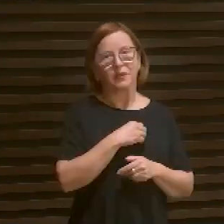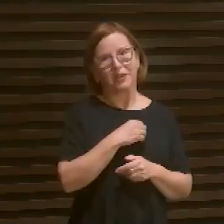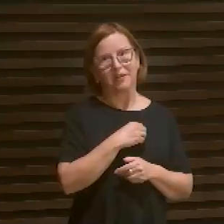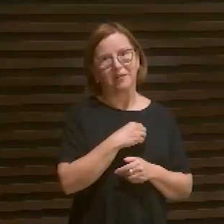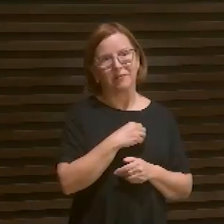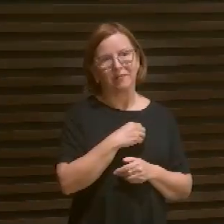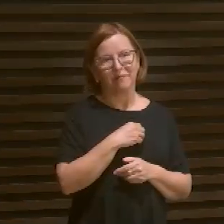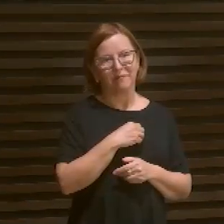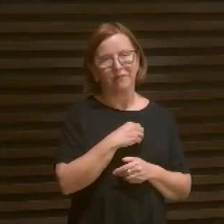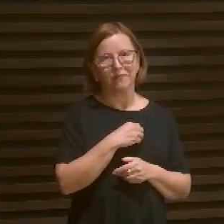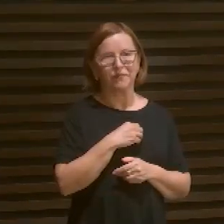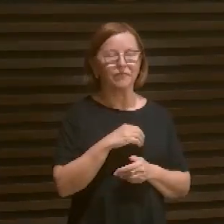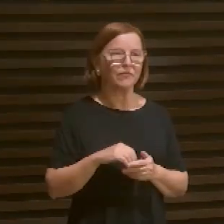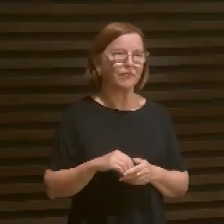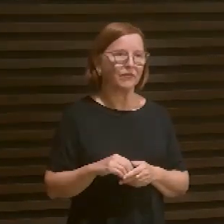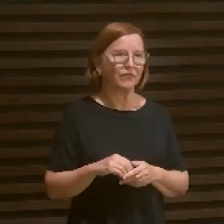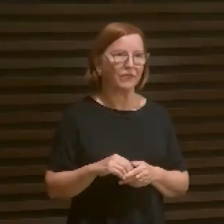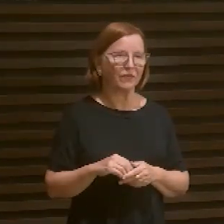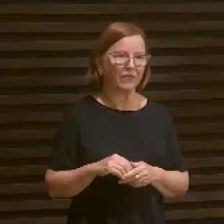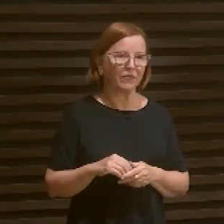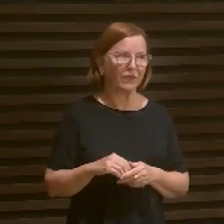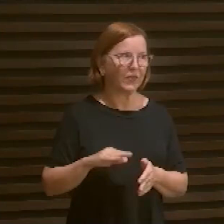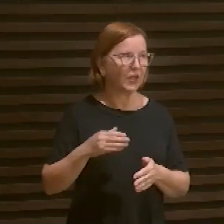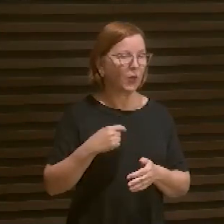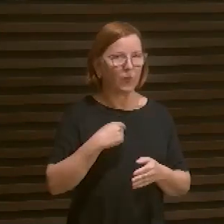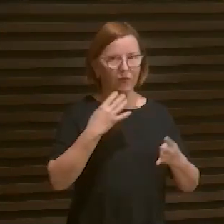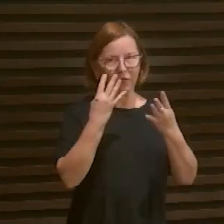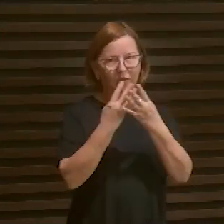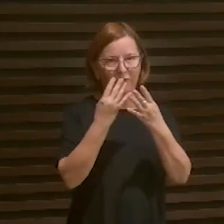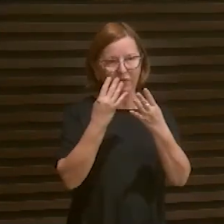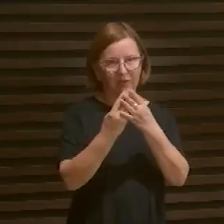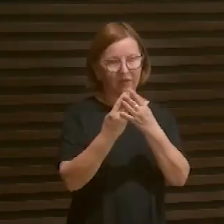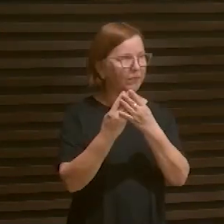uma homologação. Então, eu confesso